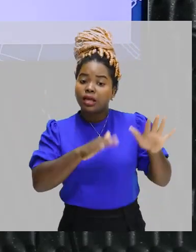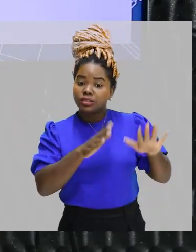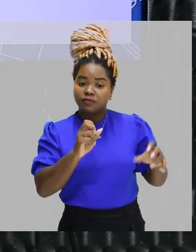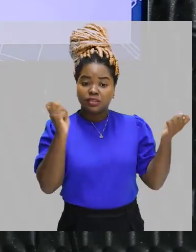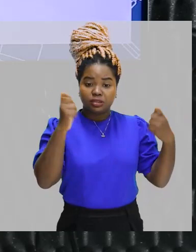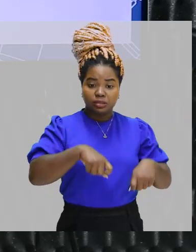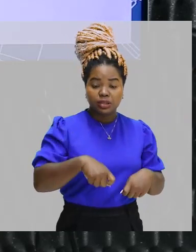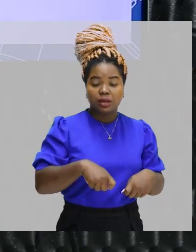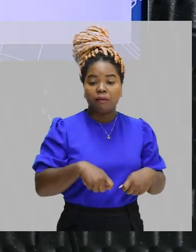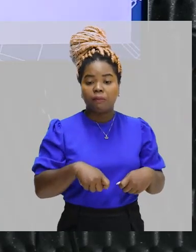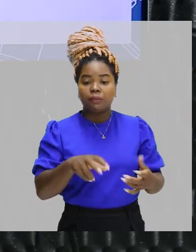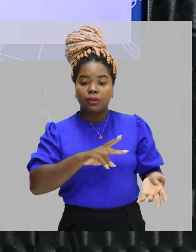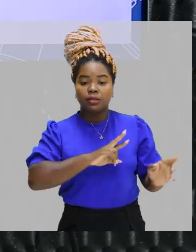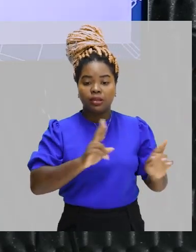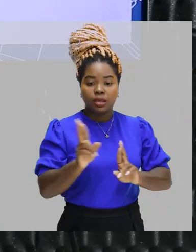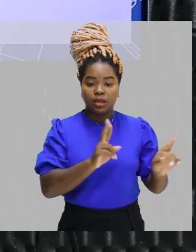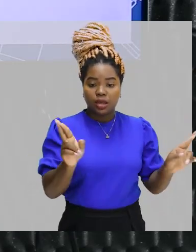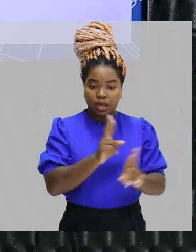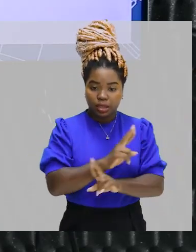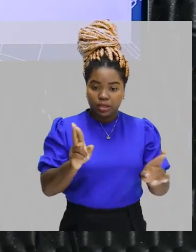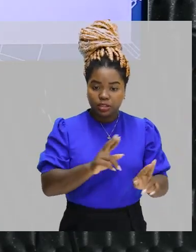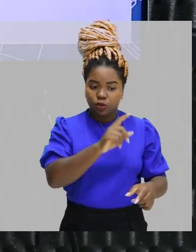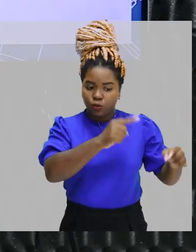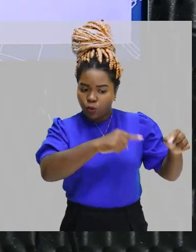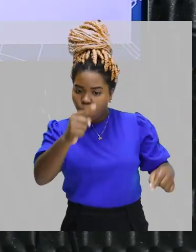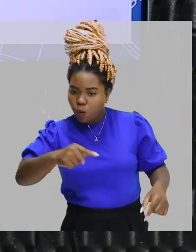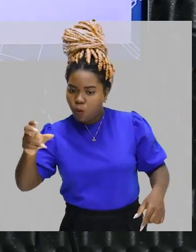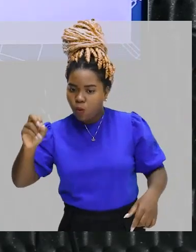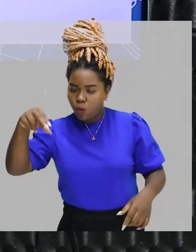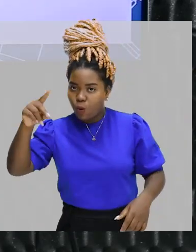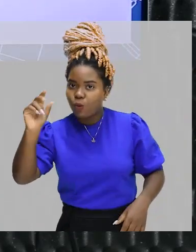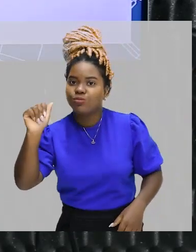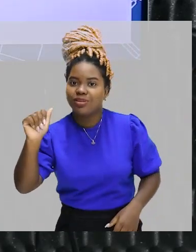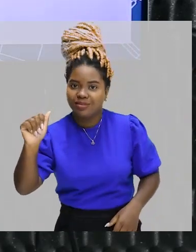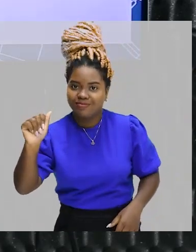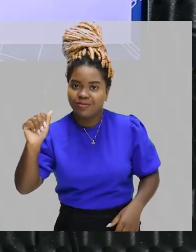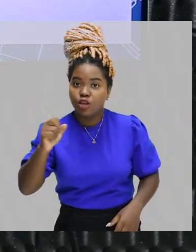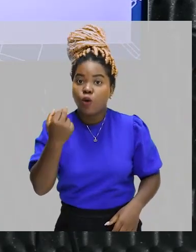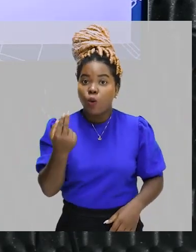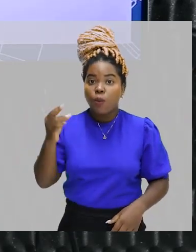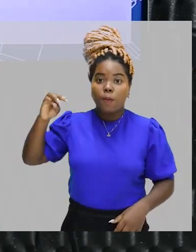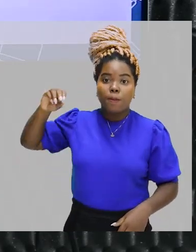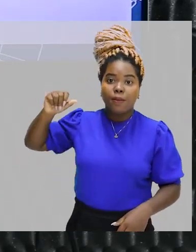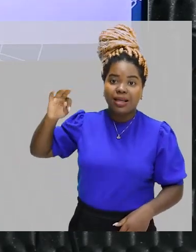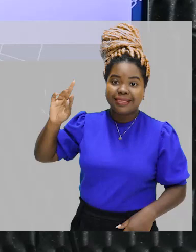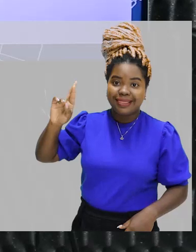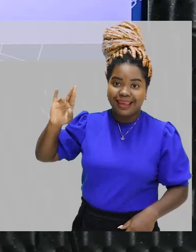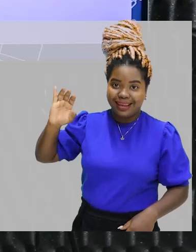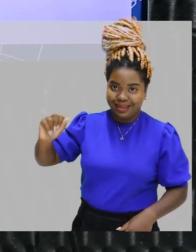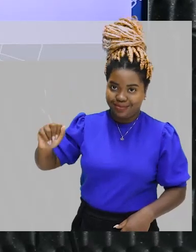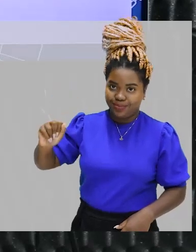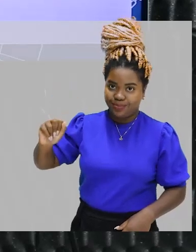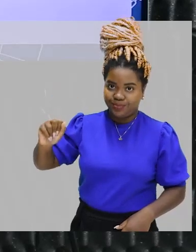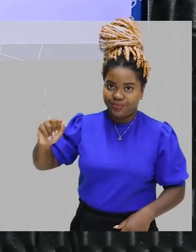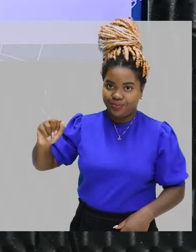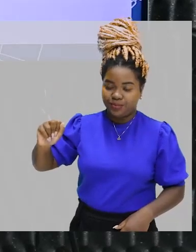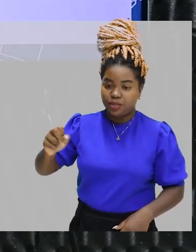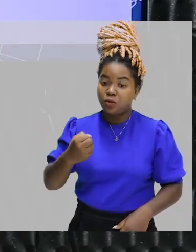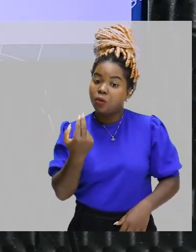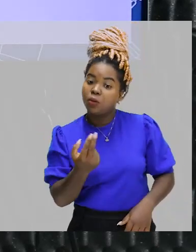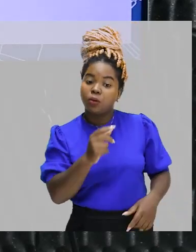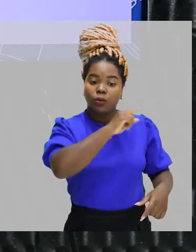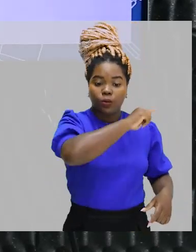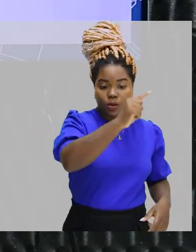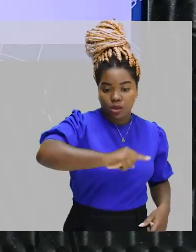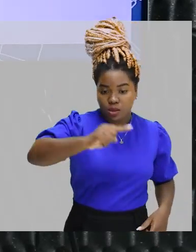onda e ora ela pode se comportar como matéria, certo? Nunca pode coexistir os dois lados, certo? Ou é onda